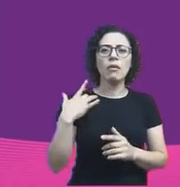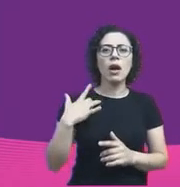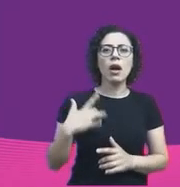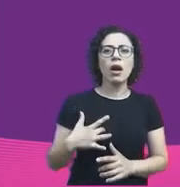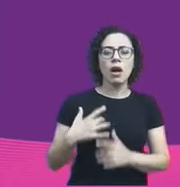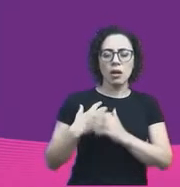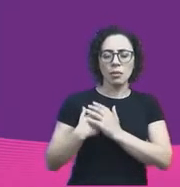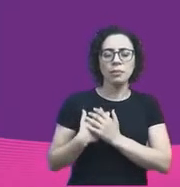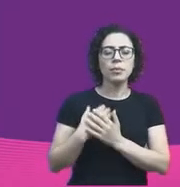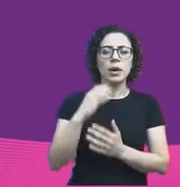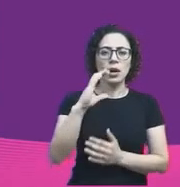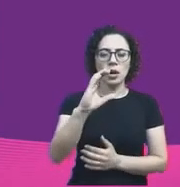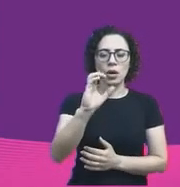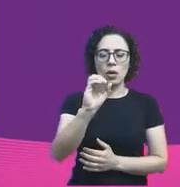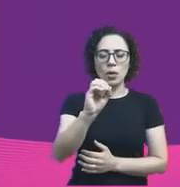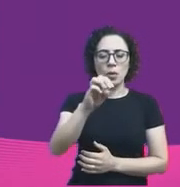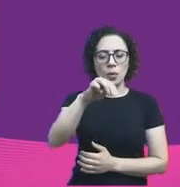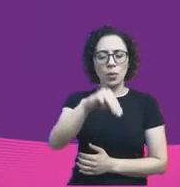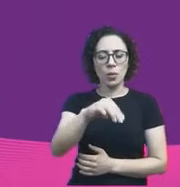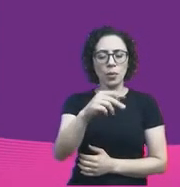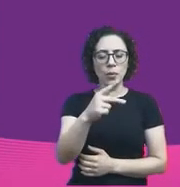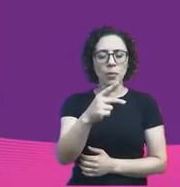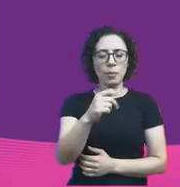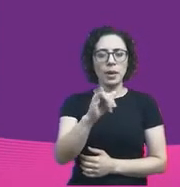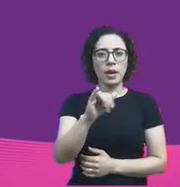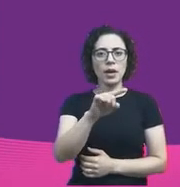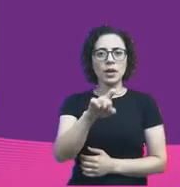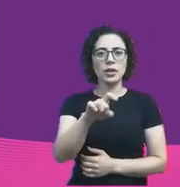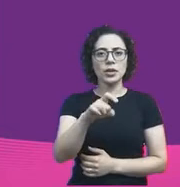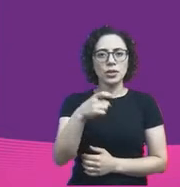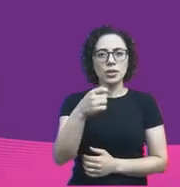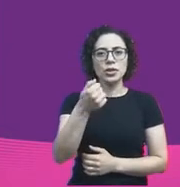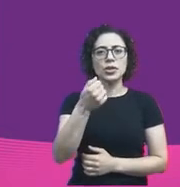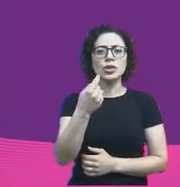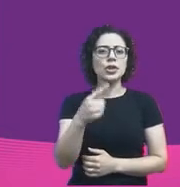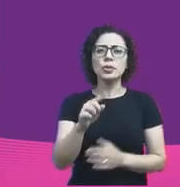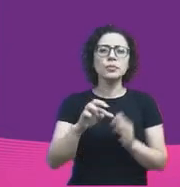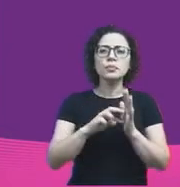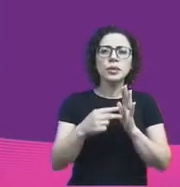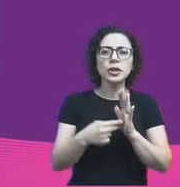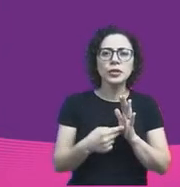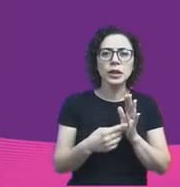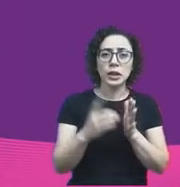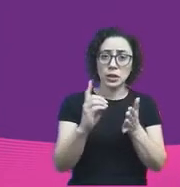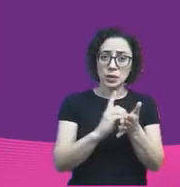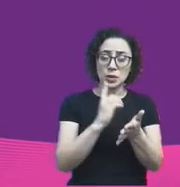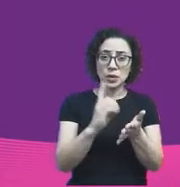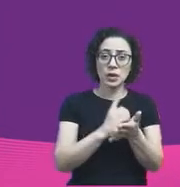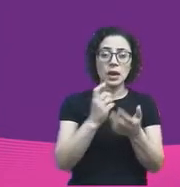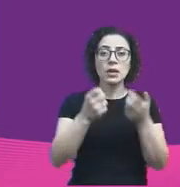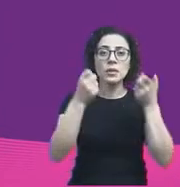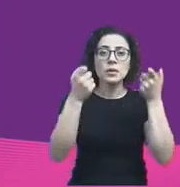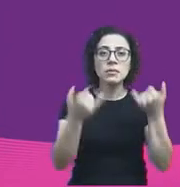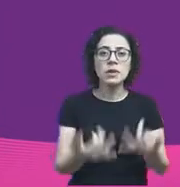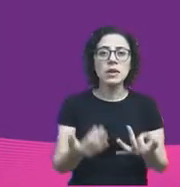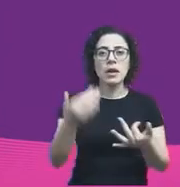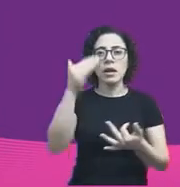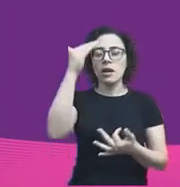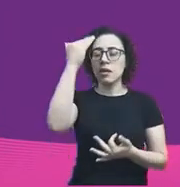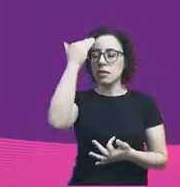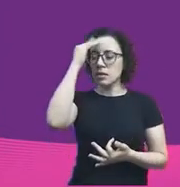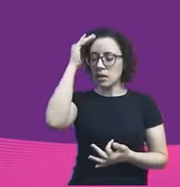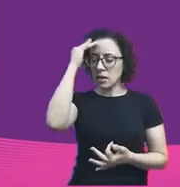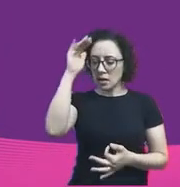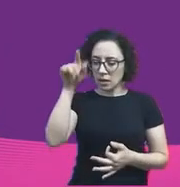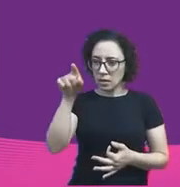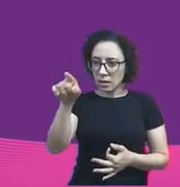essa definição. A compaixão, aí na Wikipédia, né, é definida como uma compreensão do estado emocional da outra